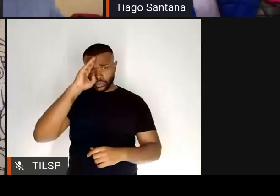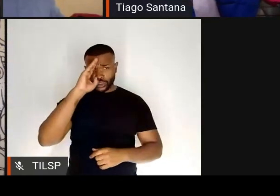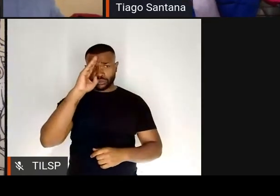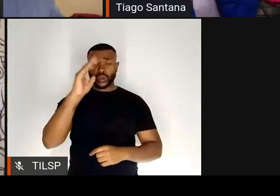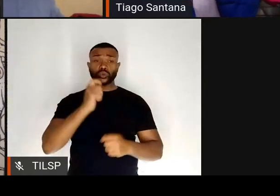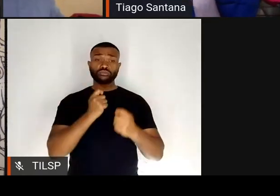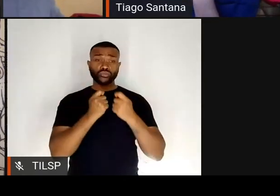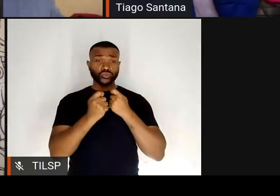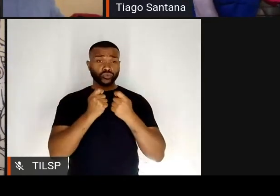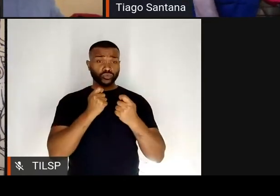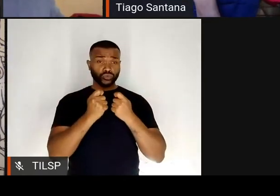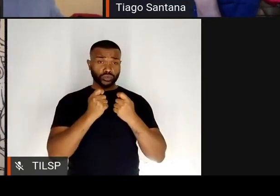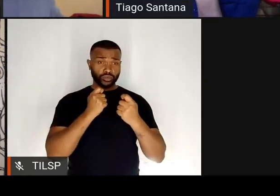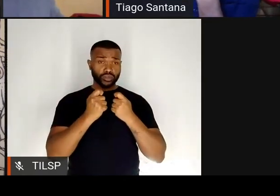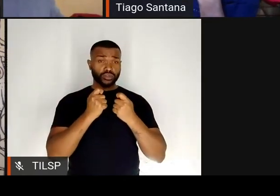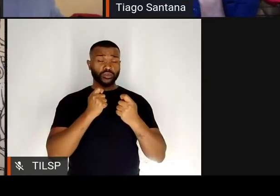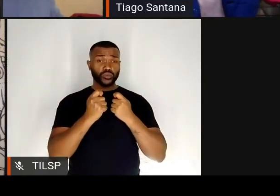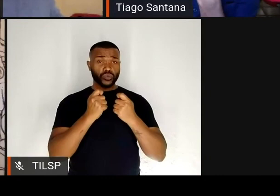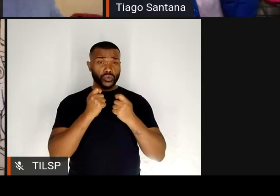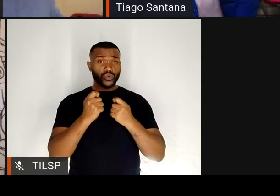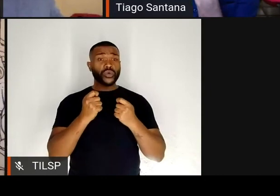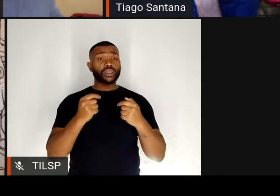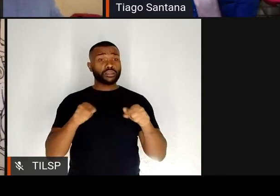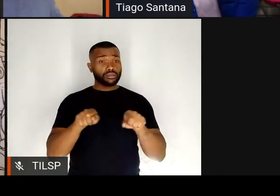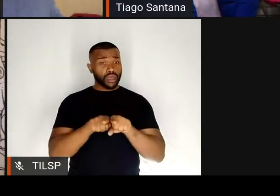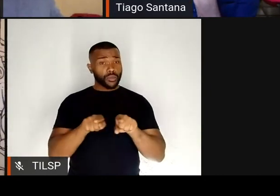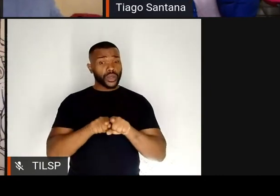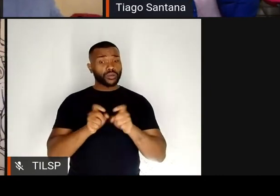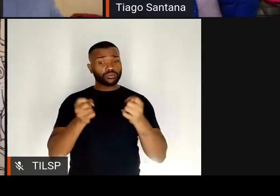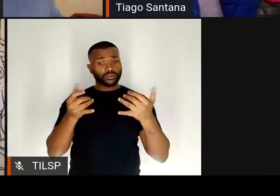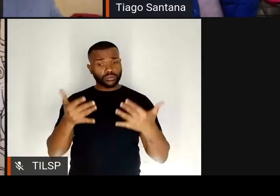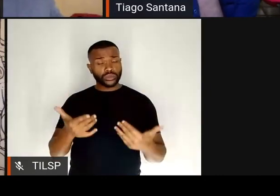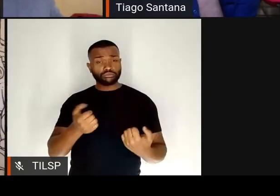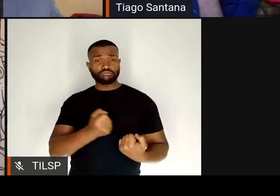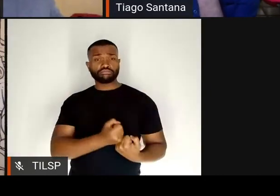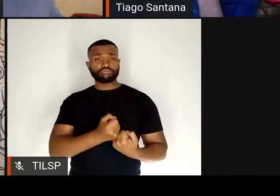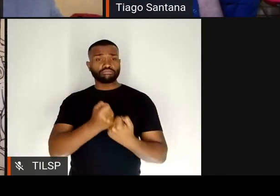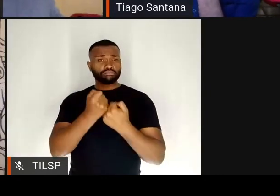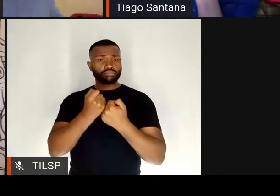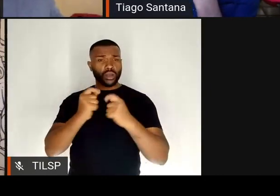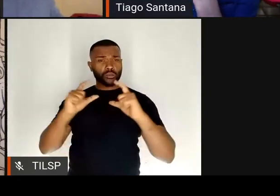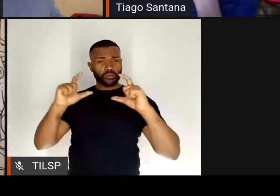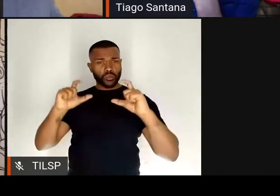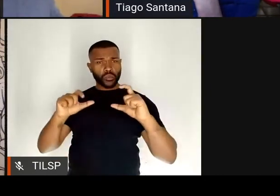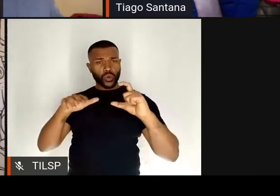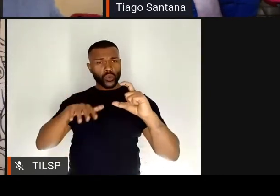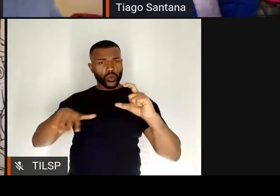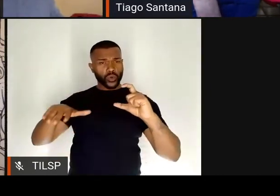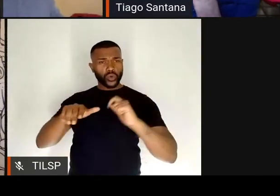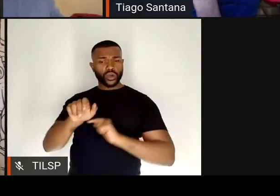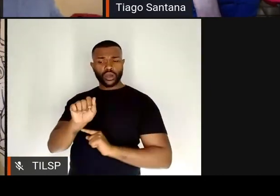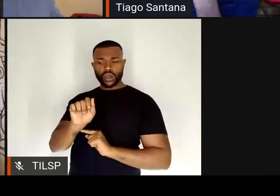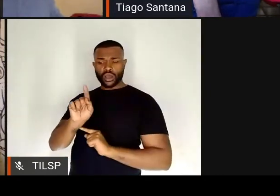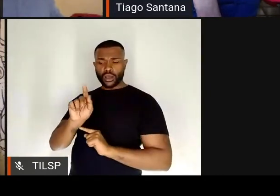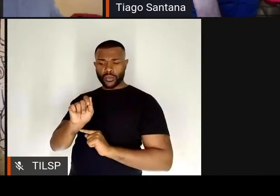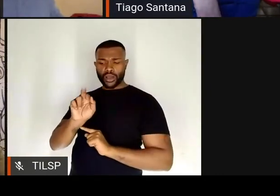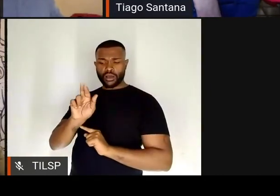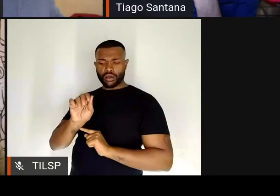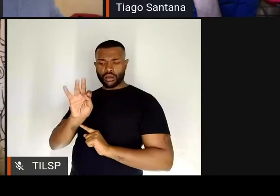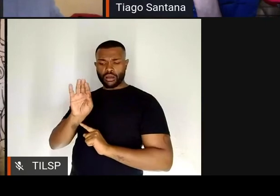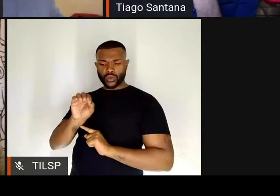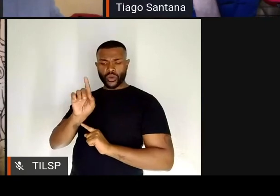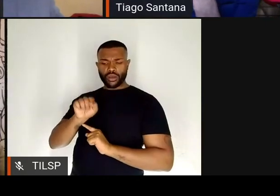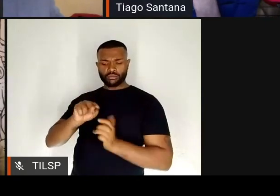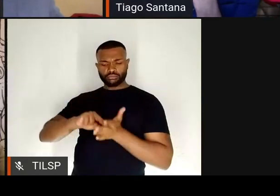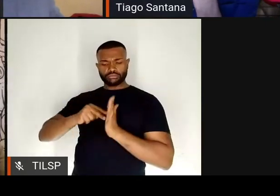jornalismo. E aqui eu volto à questão do aparato, que é um aparato, que é uma técnica, e